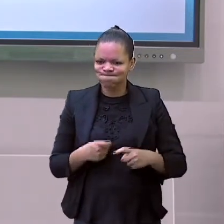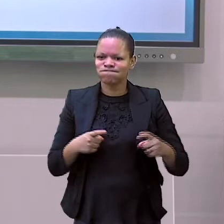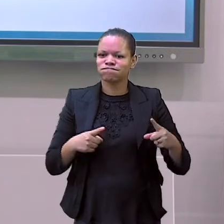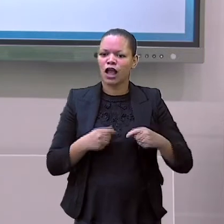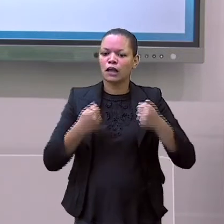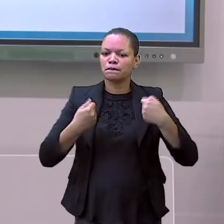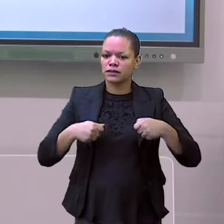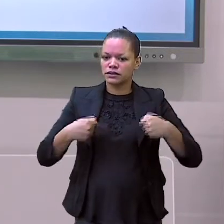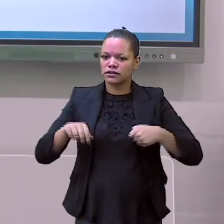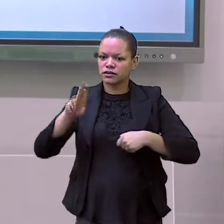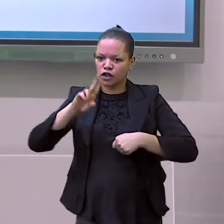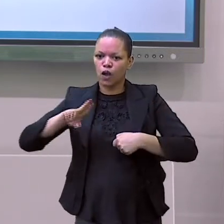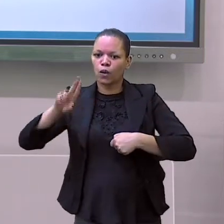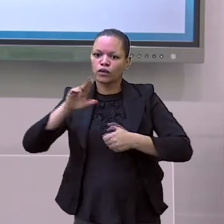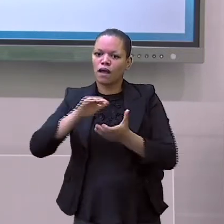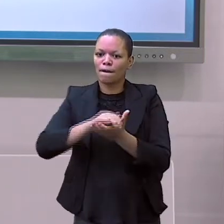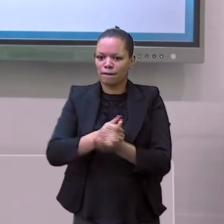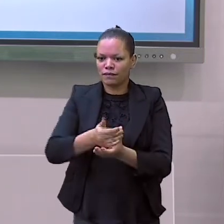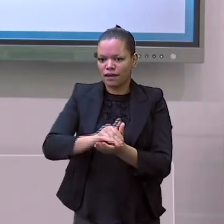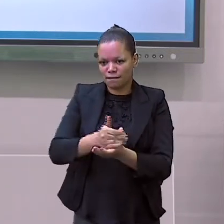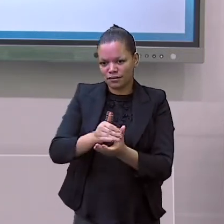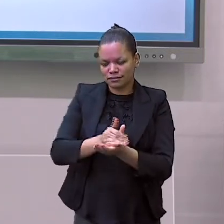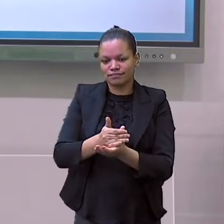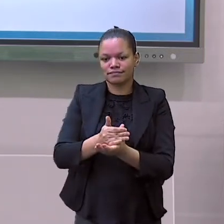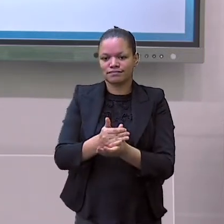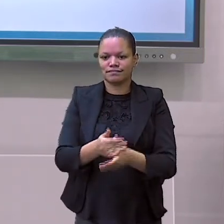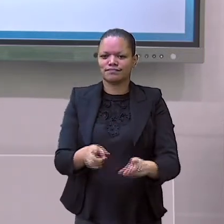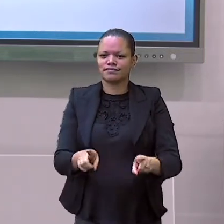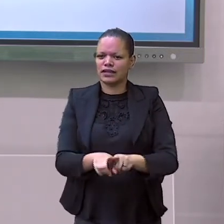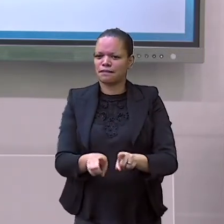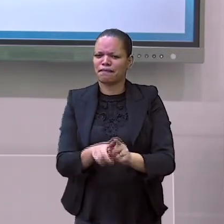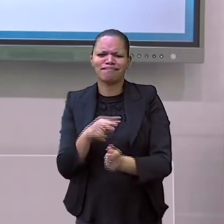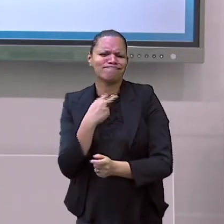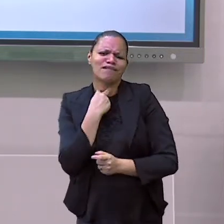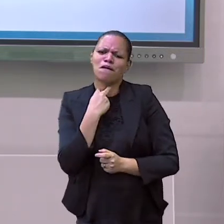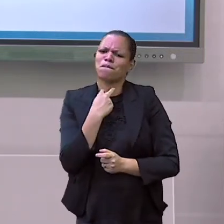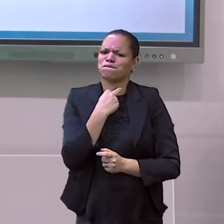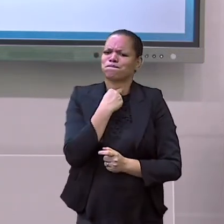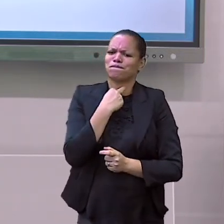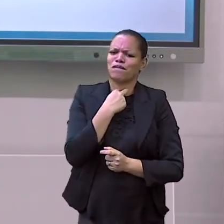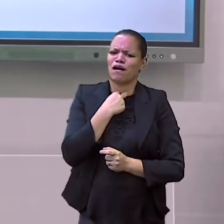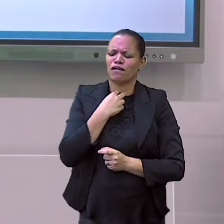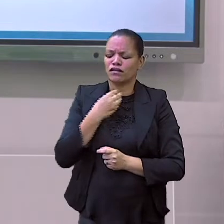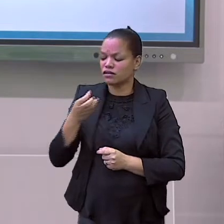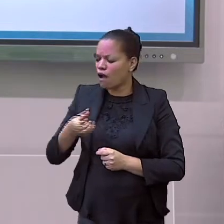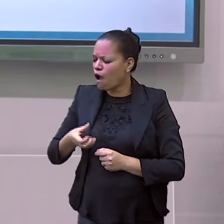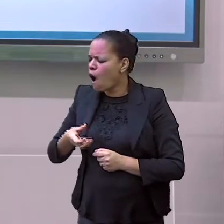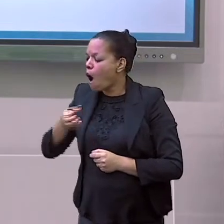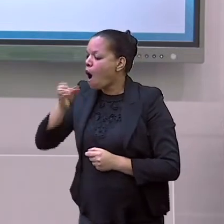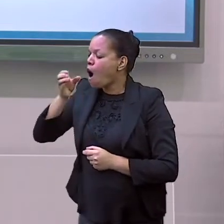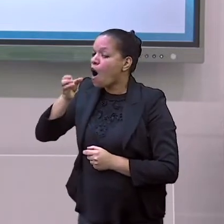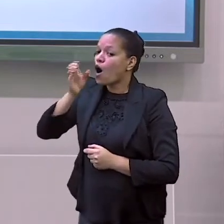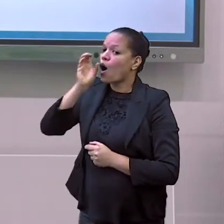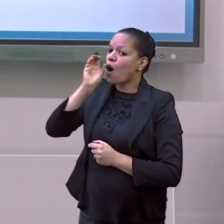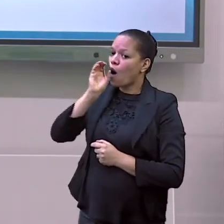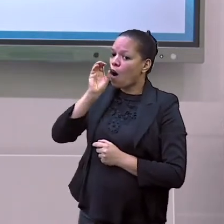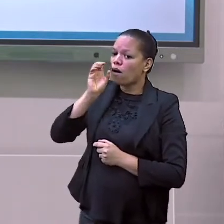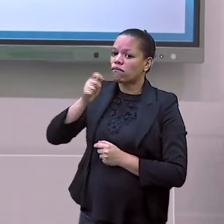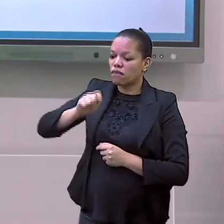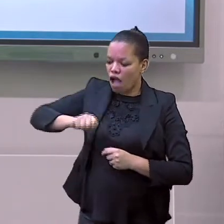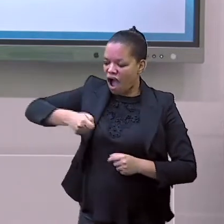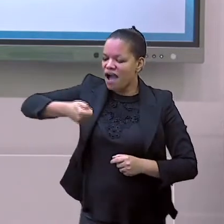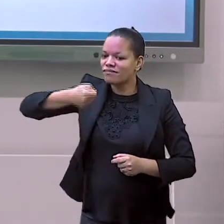Não compartilhar copos e talheres. Nós já falamos e já identificamos aí que isso é de